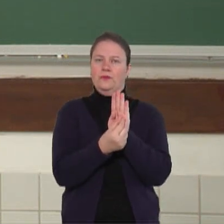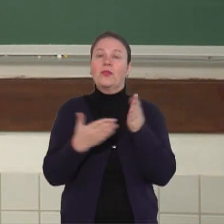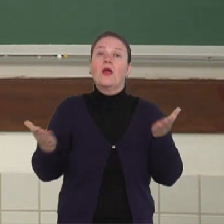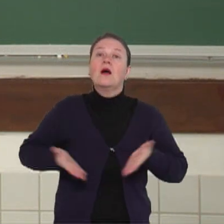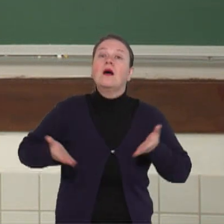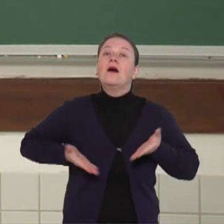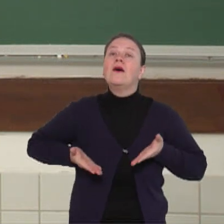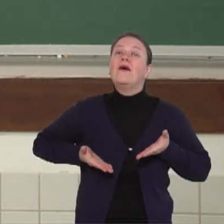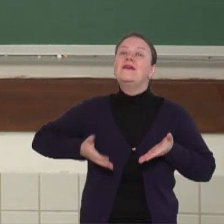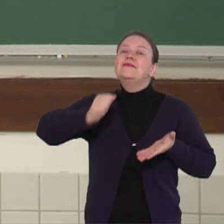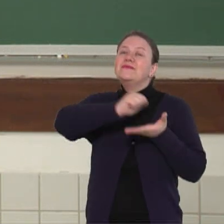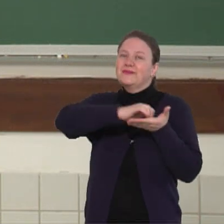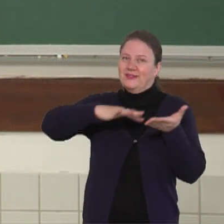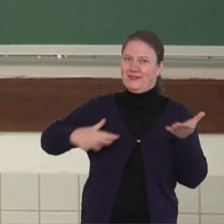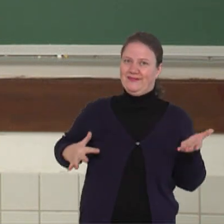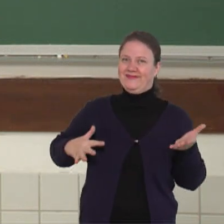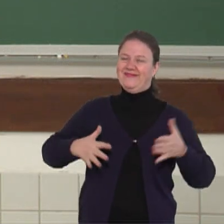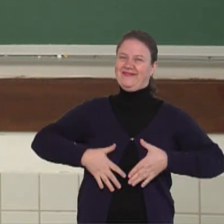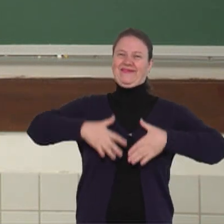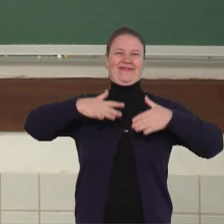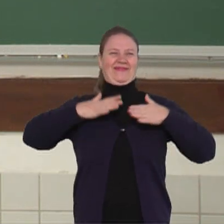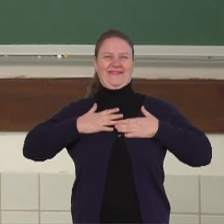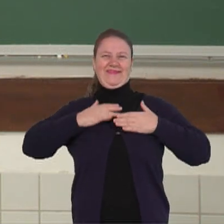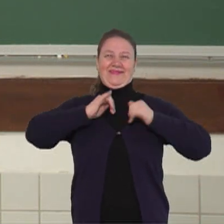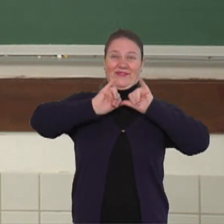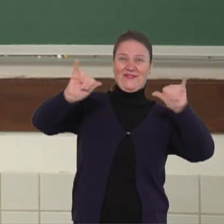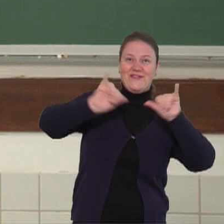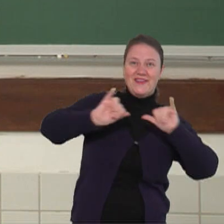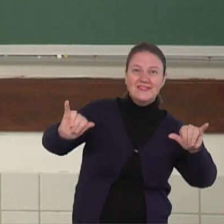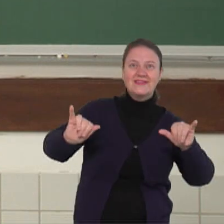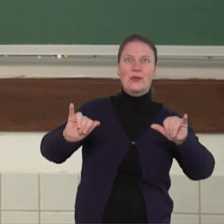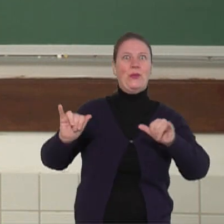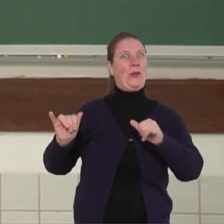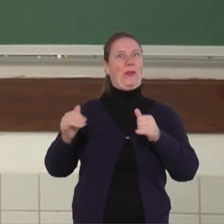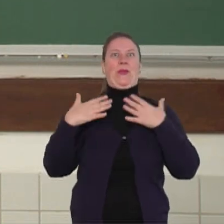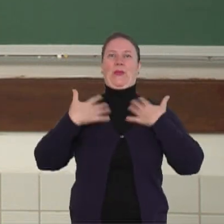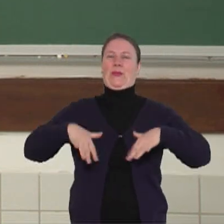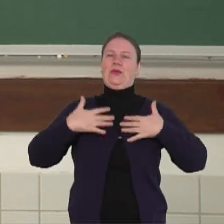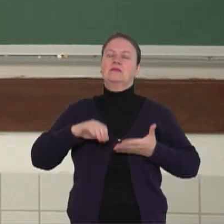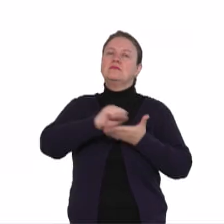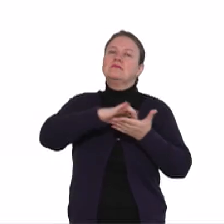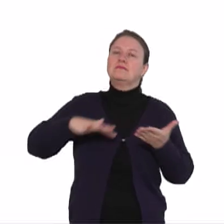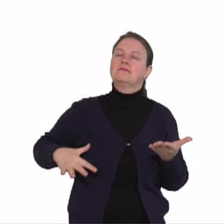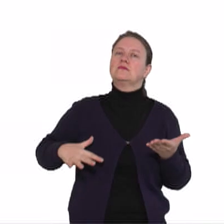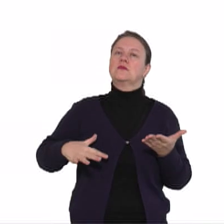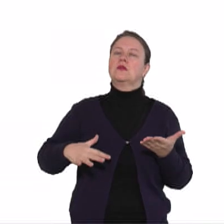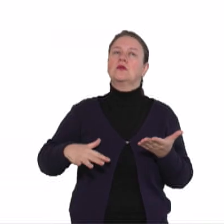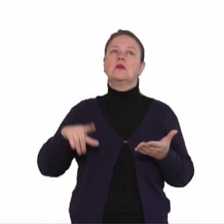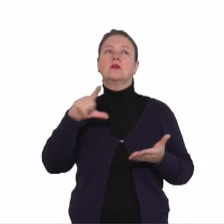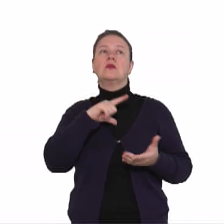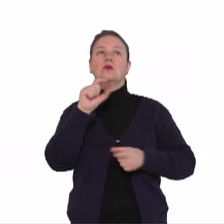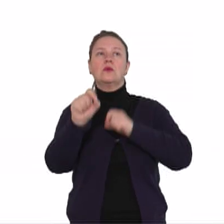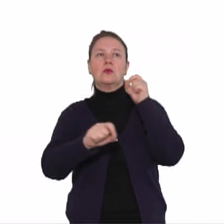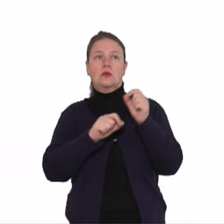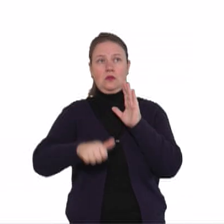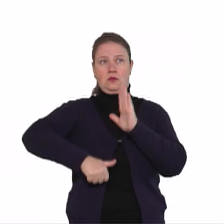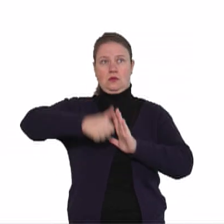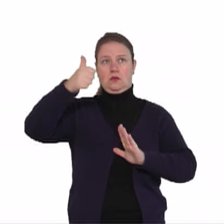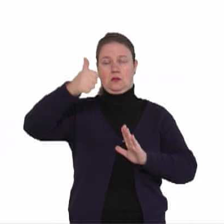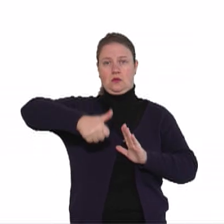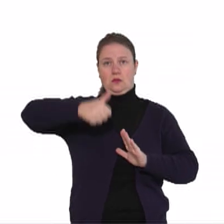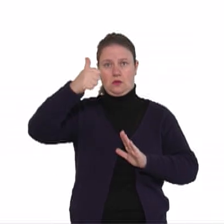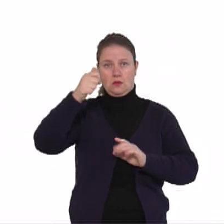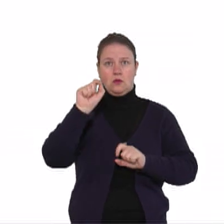atividade, né, até para vocês tomarem um fôlego de tanta informação que eu passei aqui para vocês. Essas atividades são atividades assim, essa primeira aqui que a gente